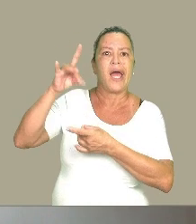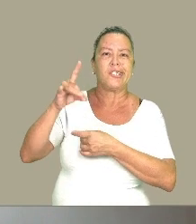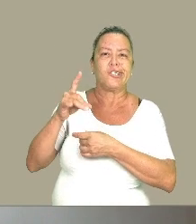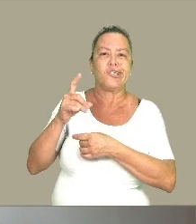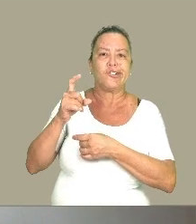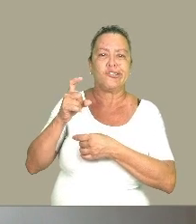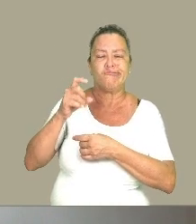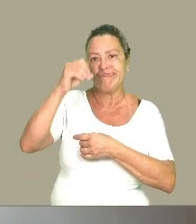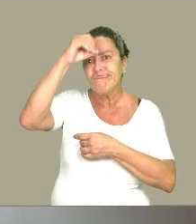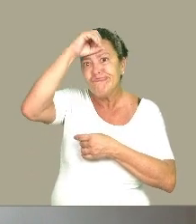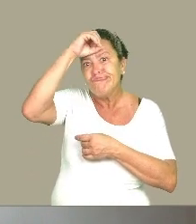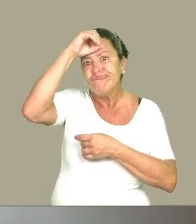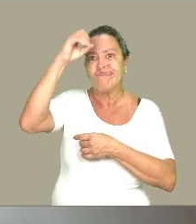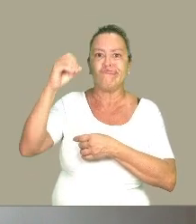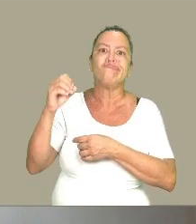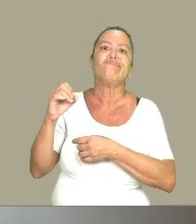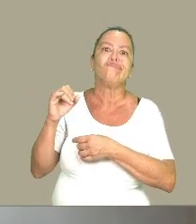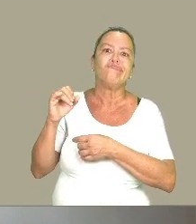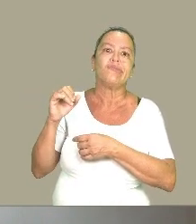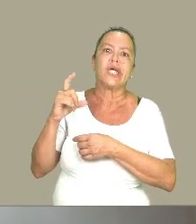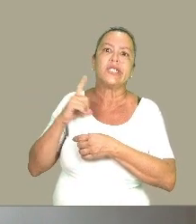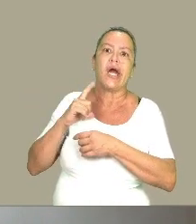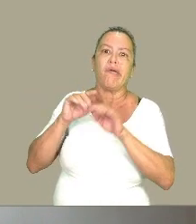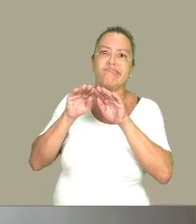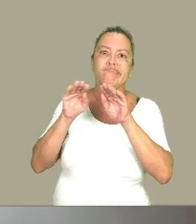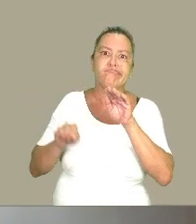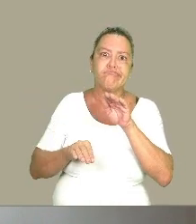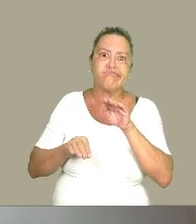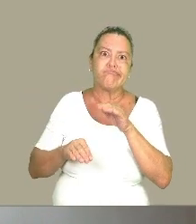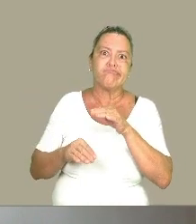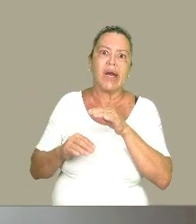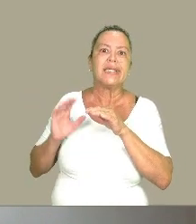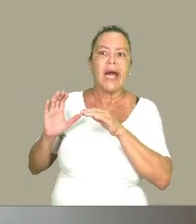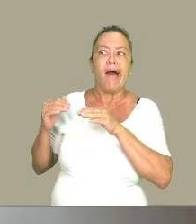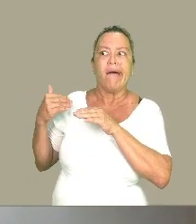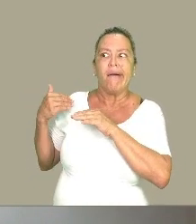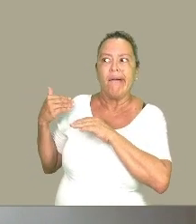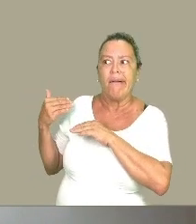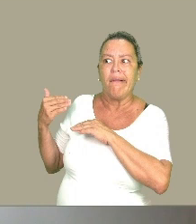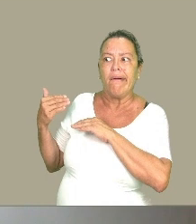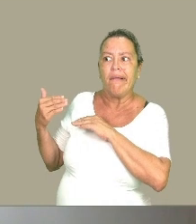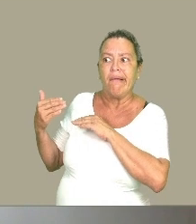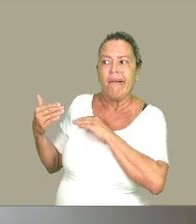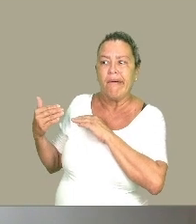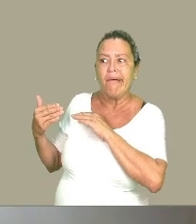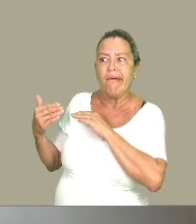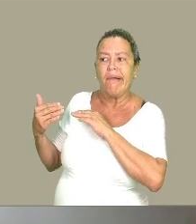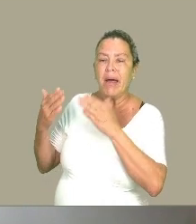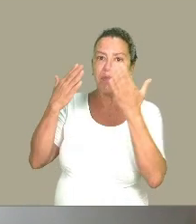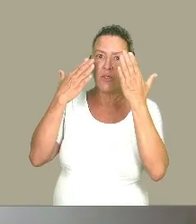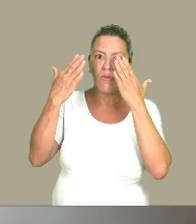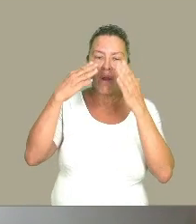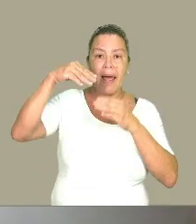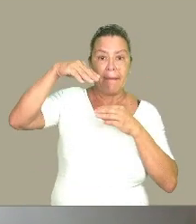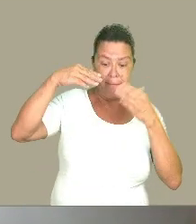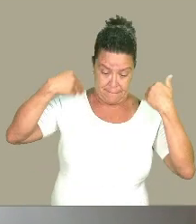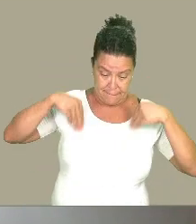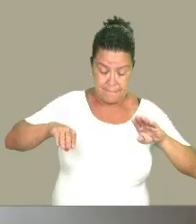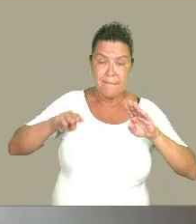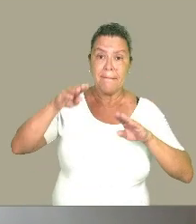ignorantes, ou são espíritos que estão numa condição evolutiva, moral e psicológica ainda